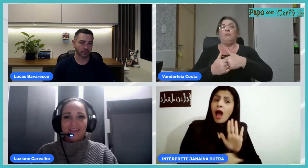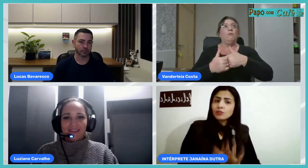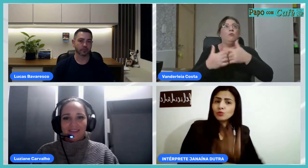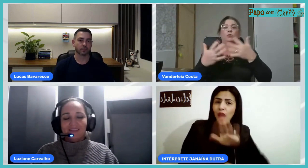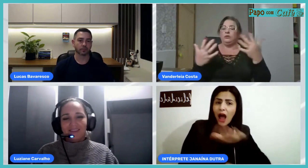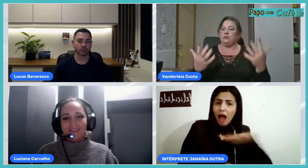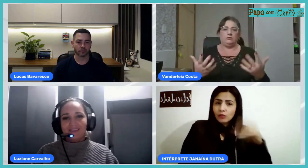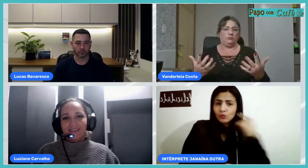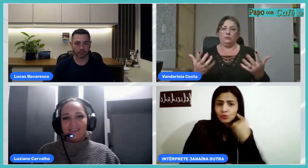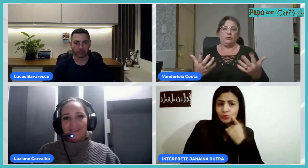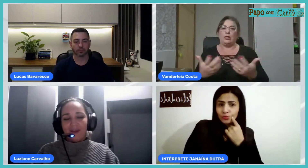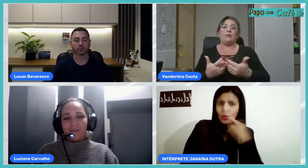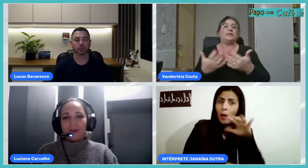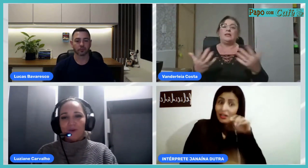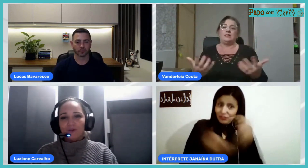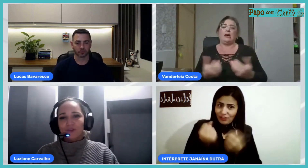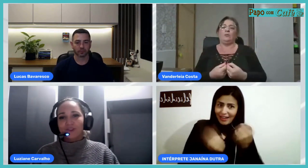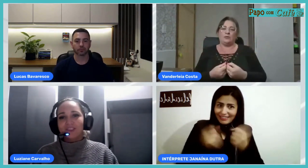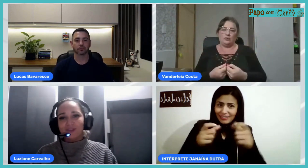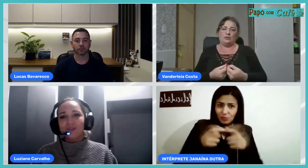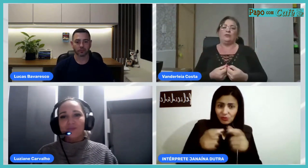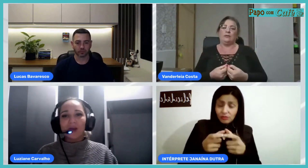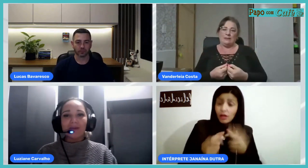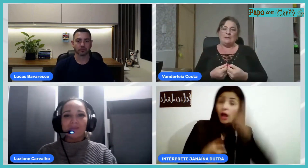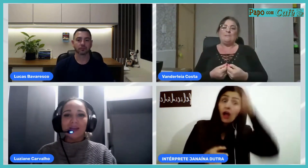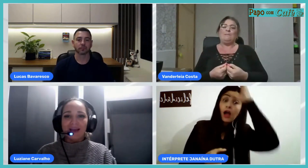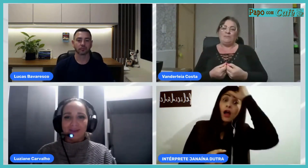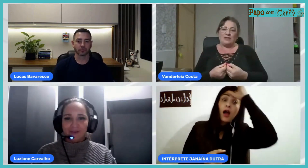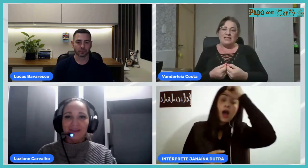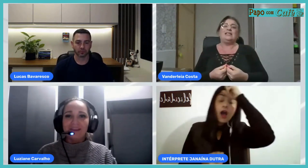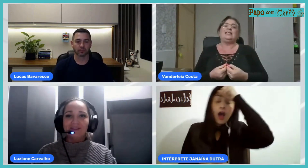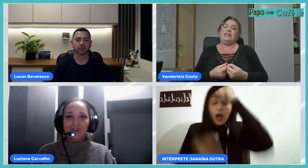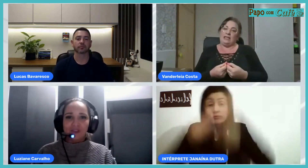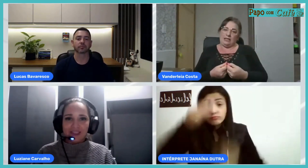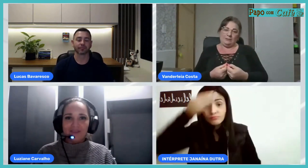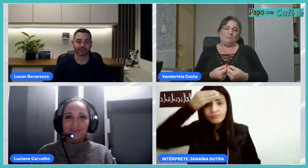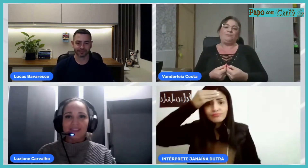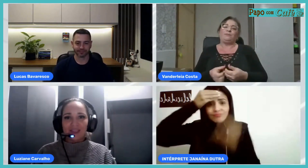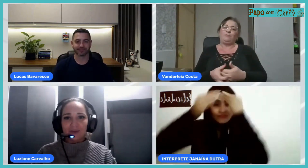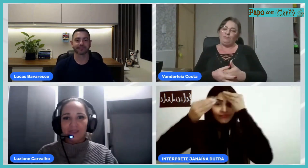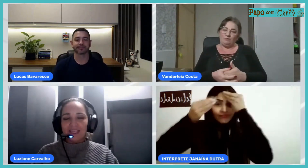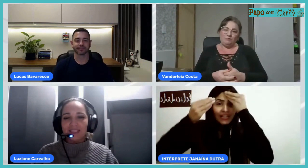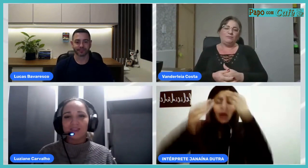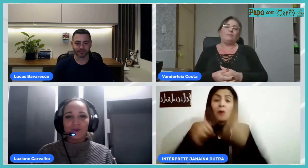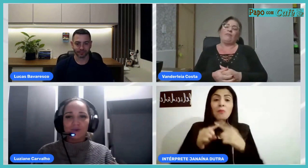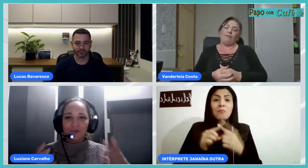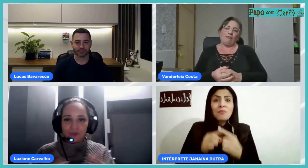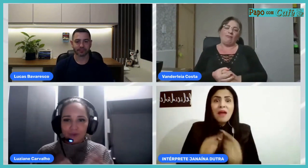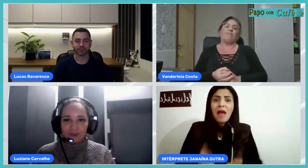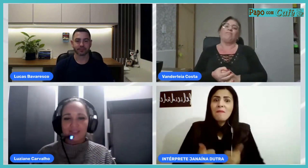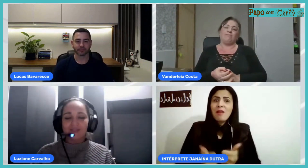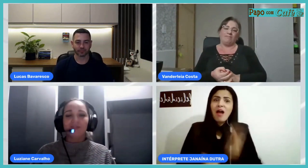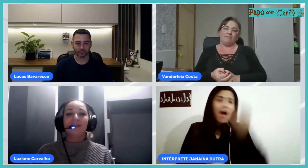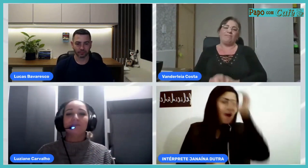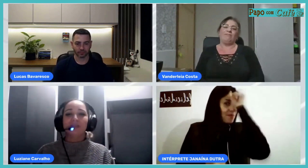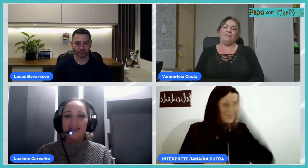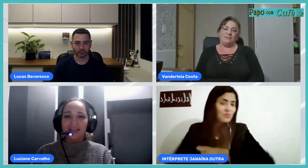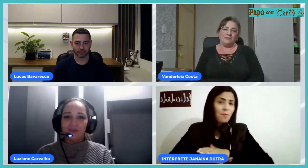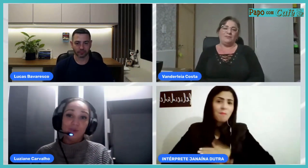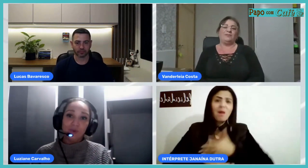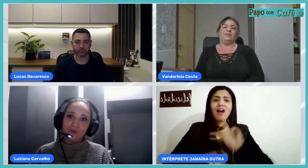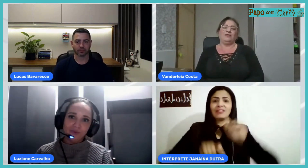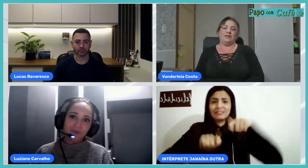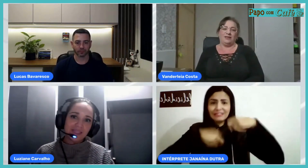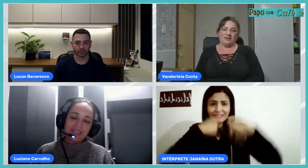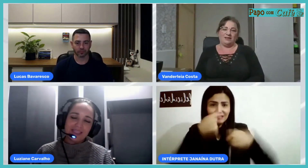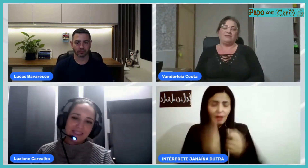dele muito, muito. É uma construção de vocabulário, né? A gente tem que fazer com que eles construam esse